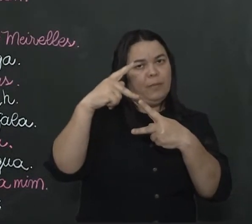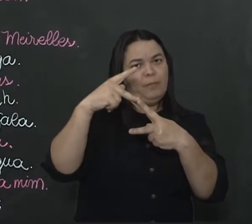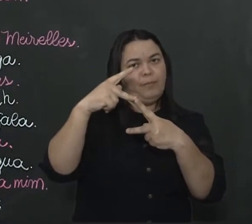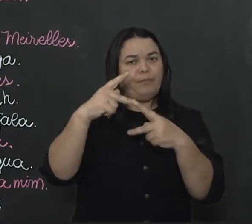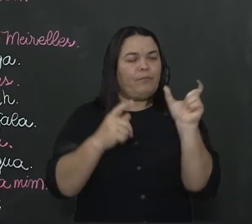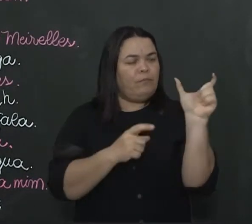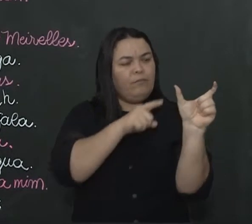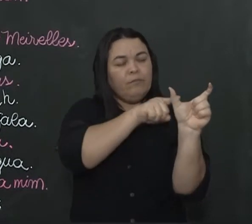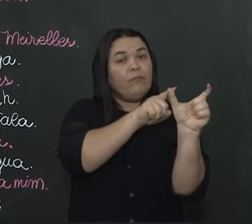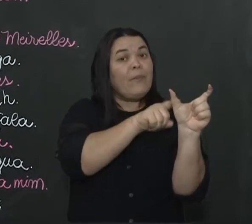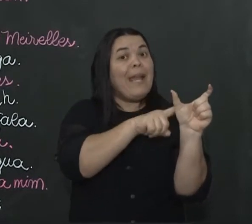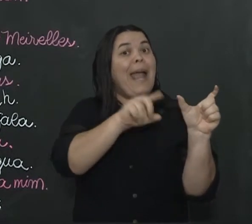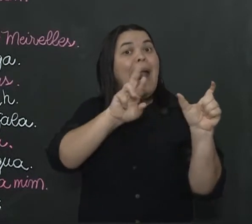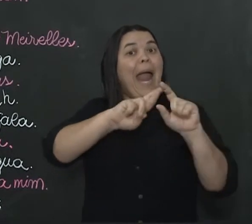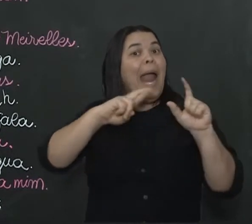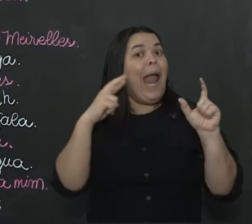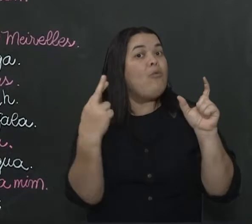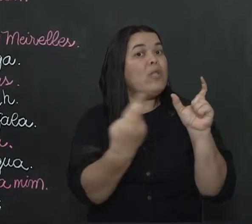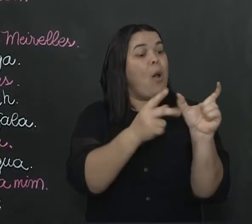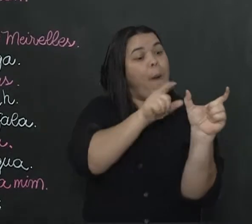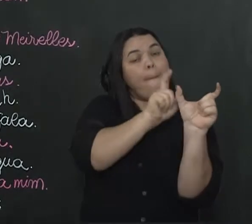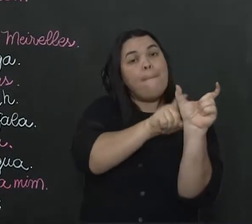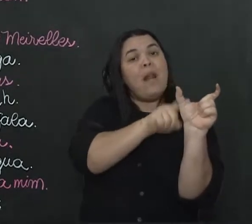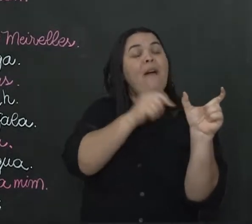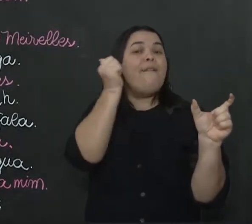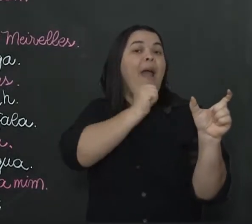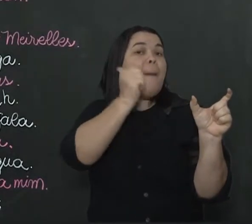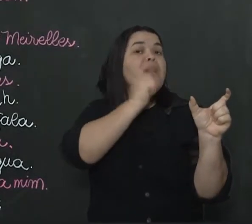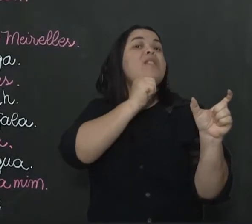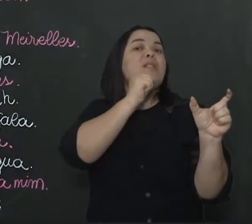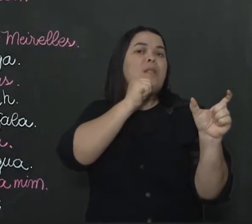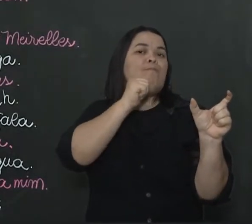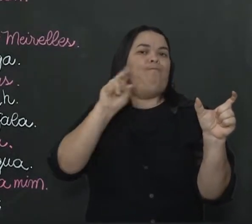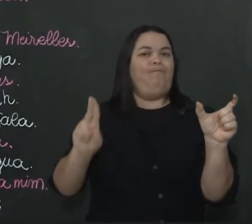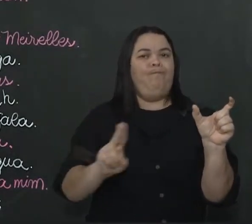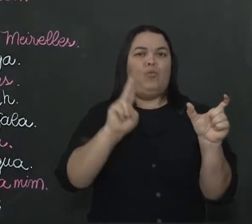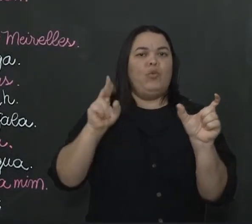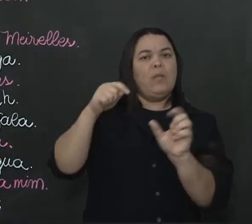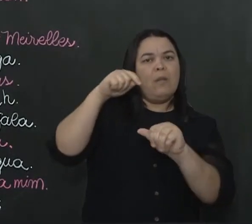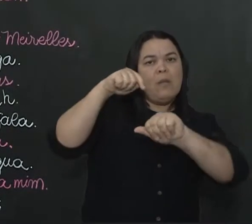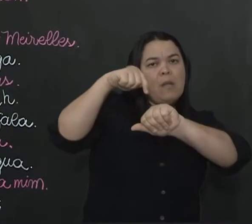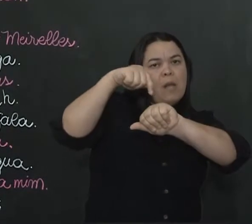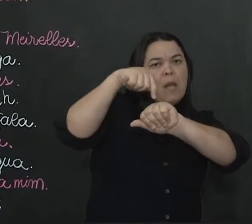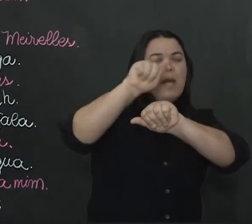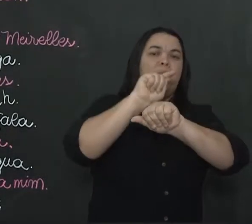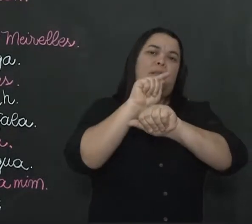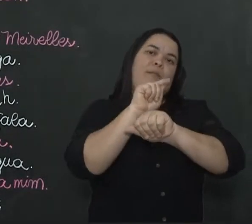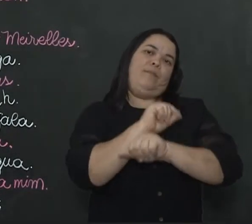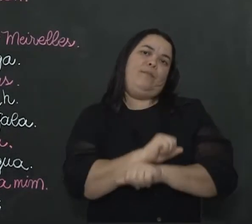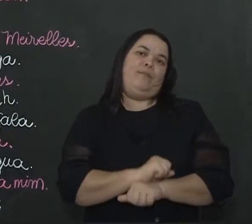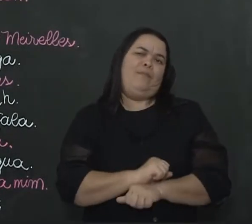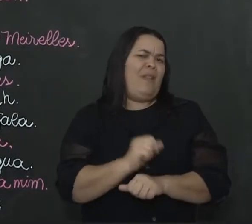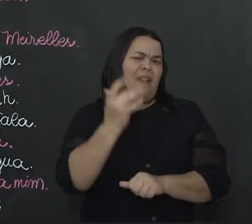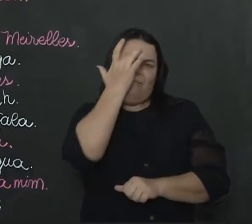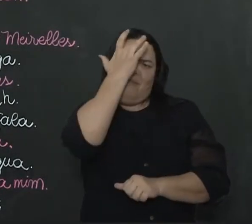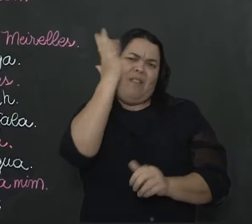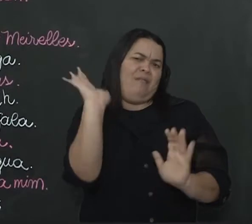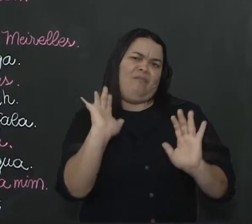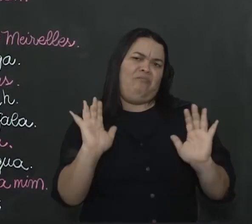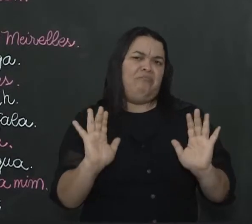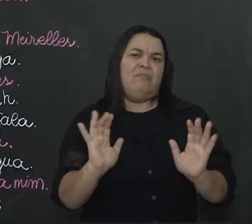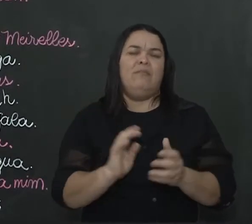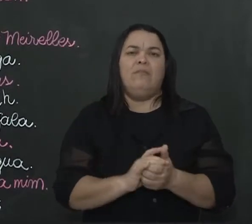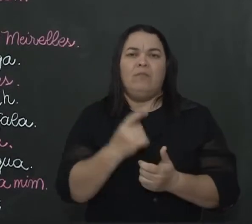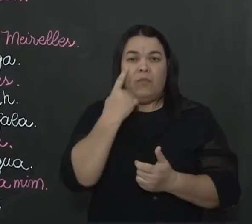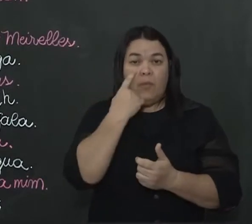Palavra feminina, utilizo a crase. Então, perceba que essas questões são muito bem fáceis de serem observadas,